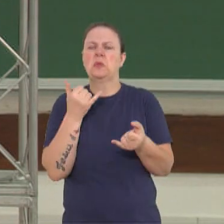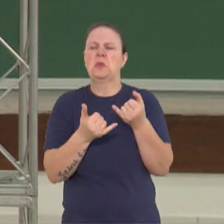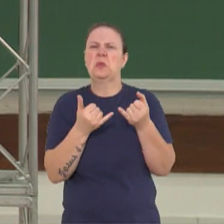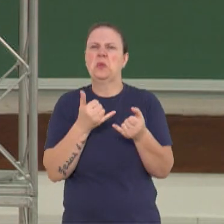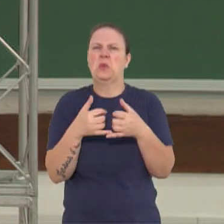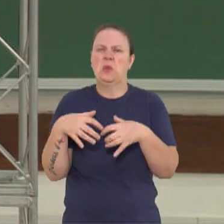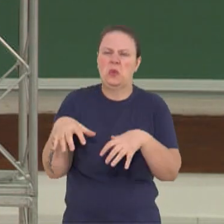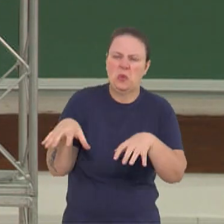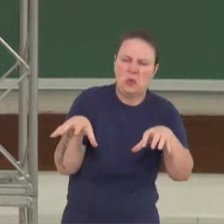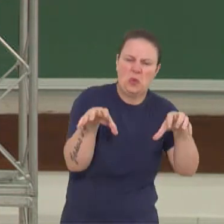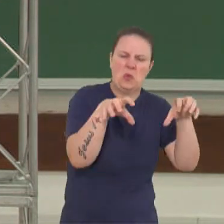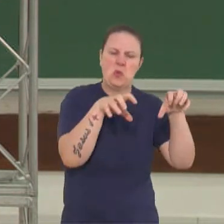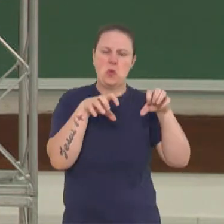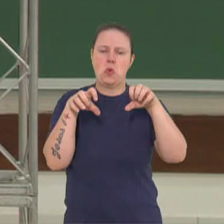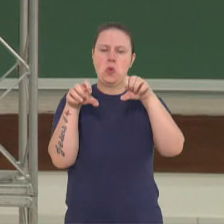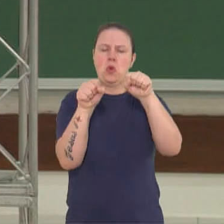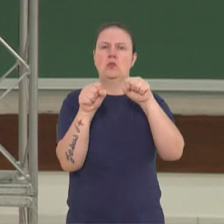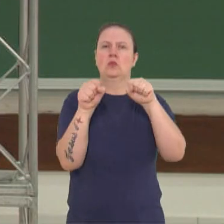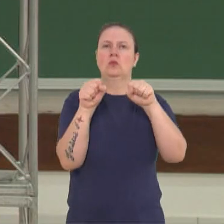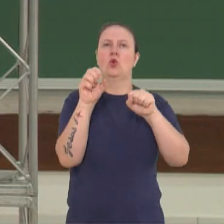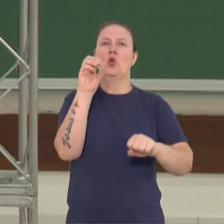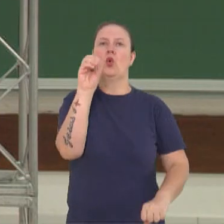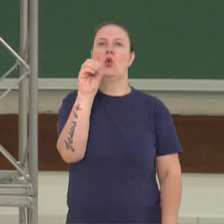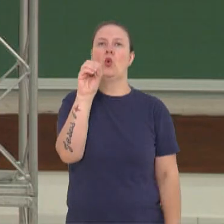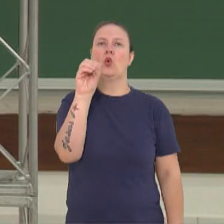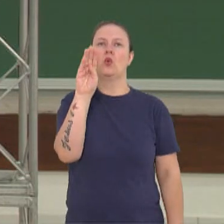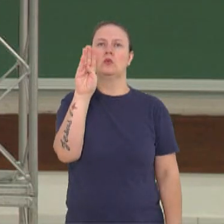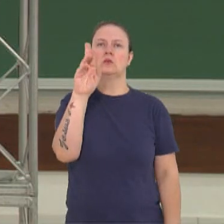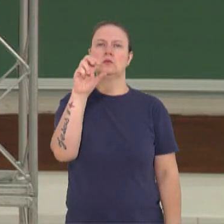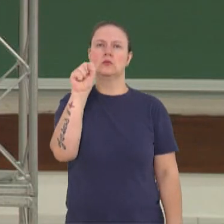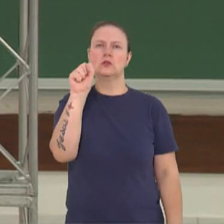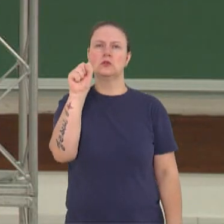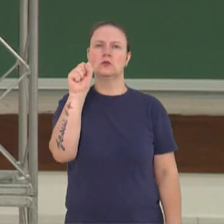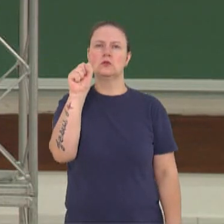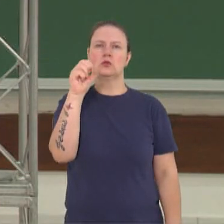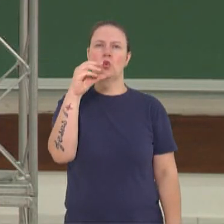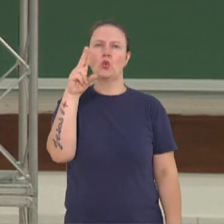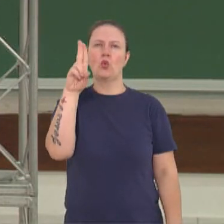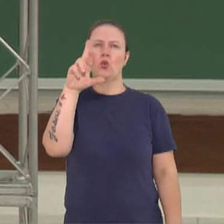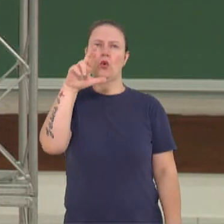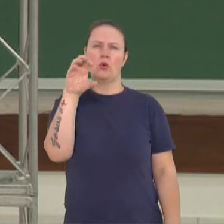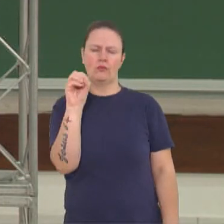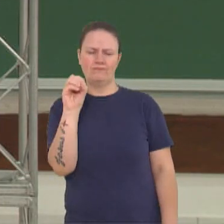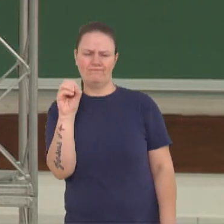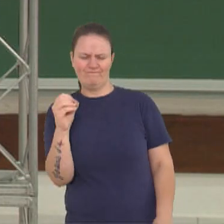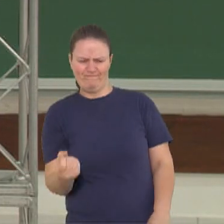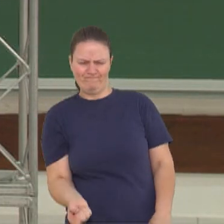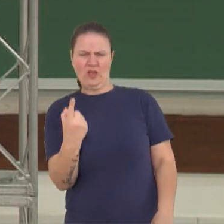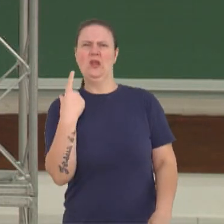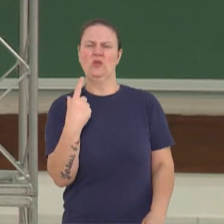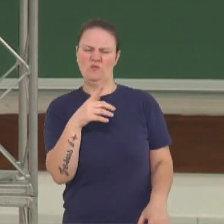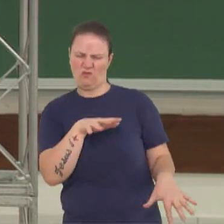palavra skoithenos em grego. Então, se chamavam Heráclito de o filósofo o